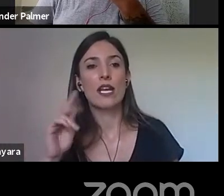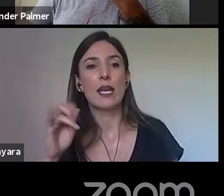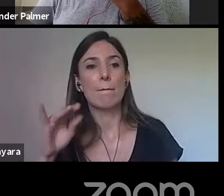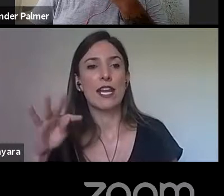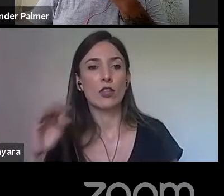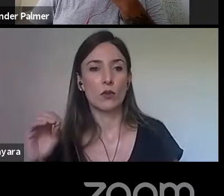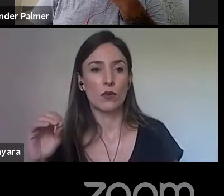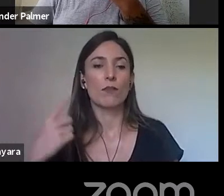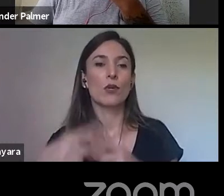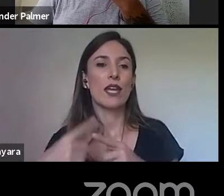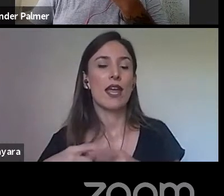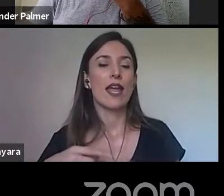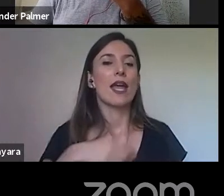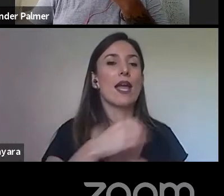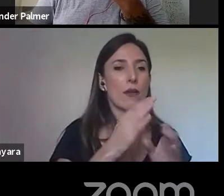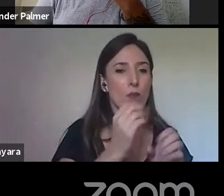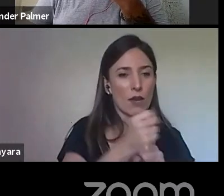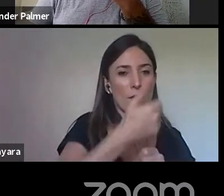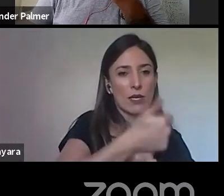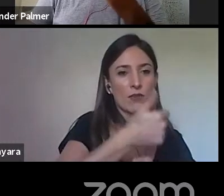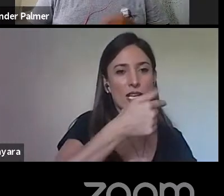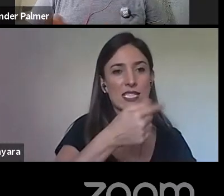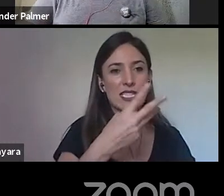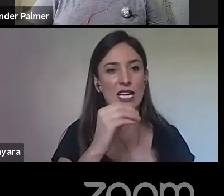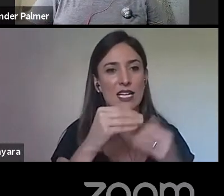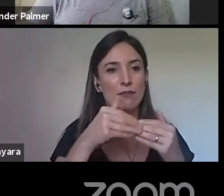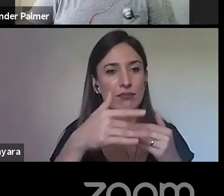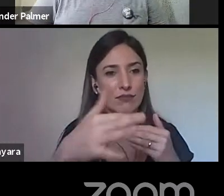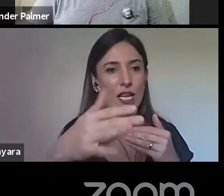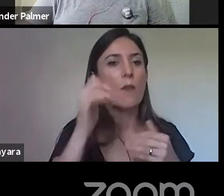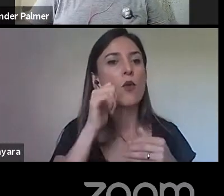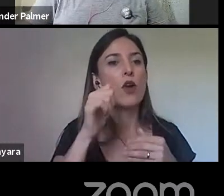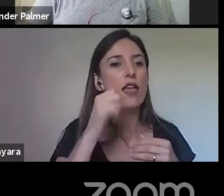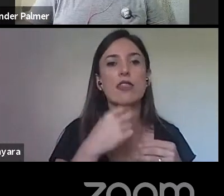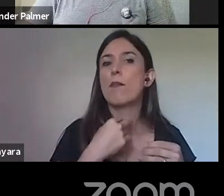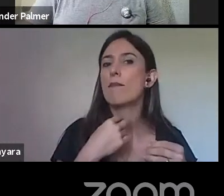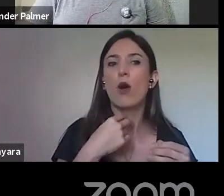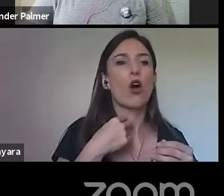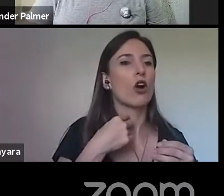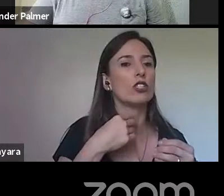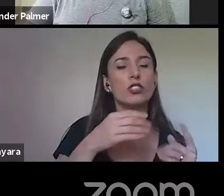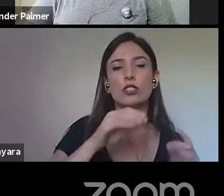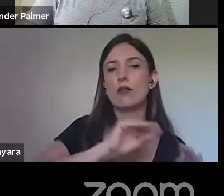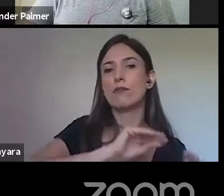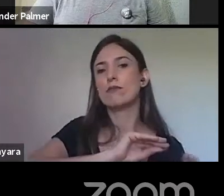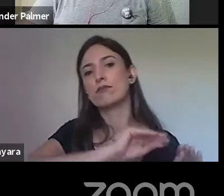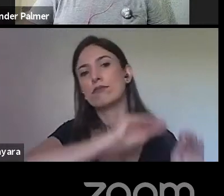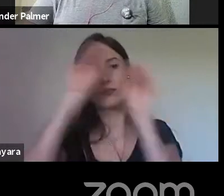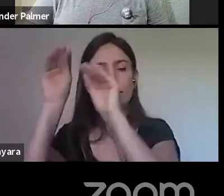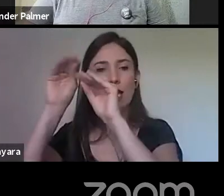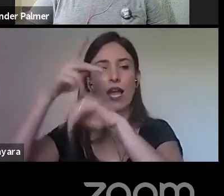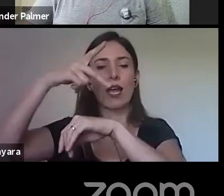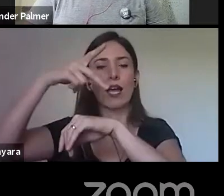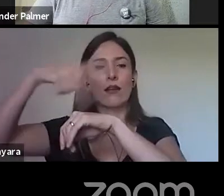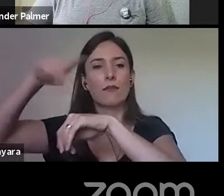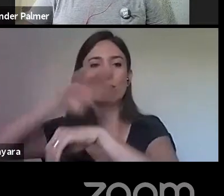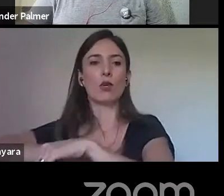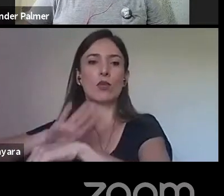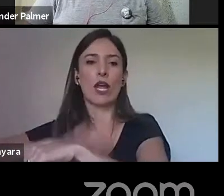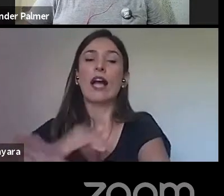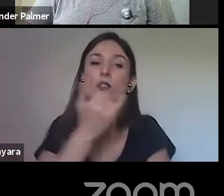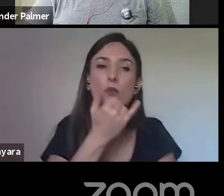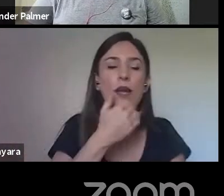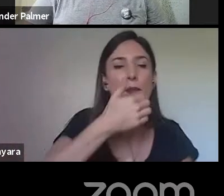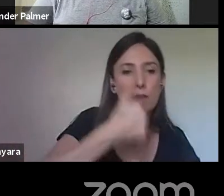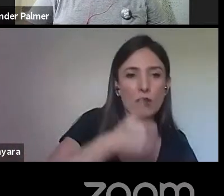mais ir para Portugal, havia uma regulação, 1734, desculpa, tá, gente? As mulheres foram